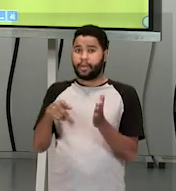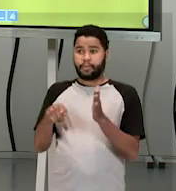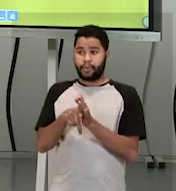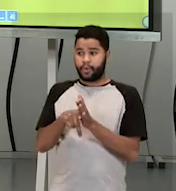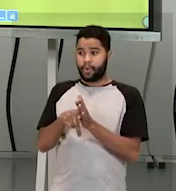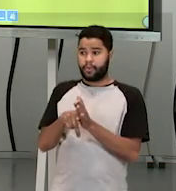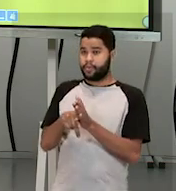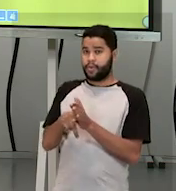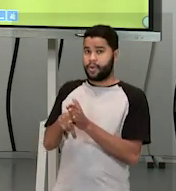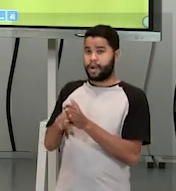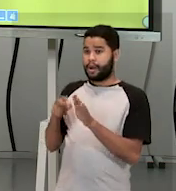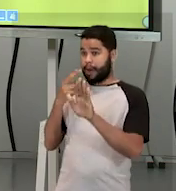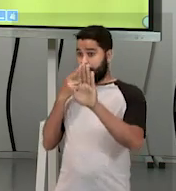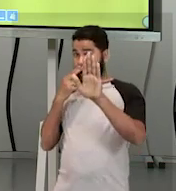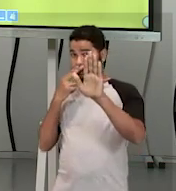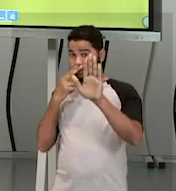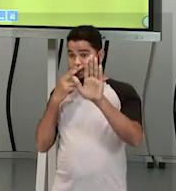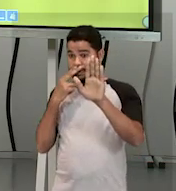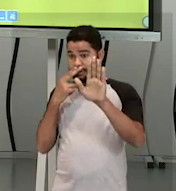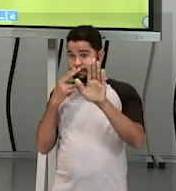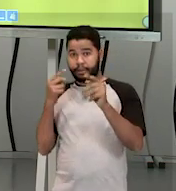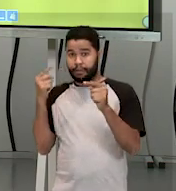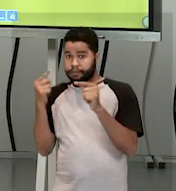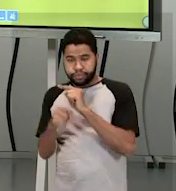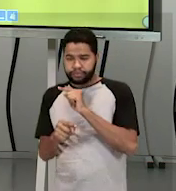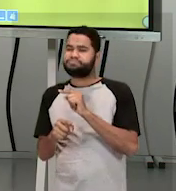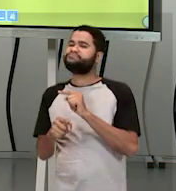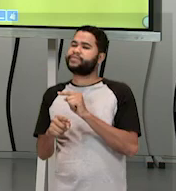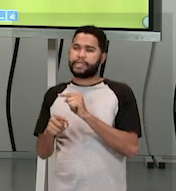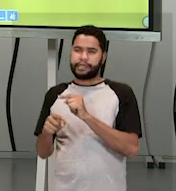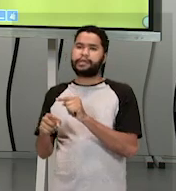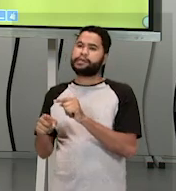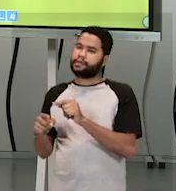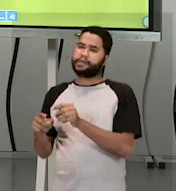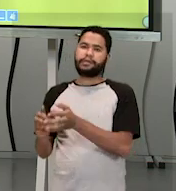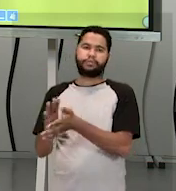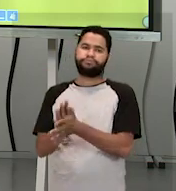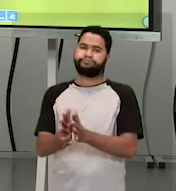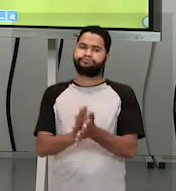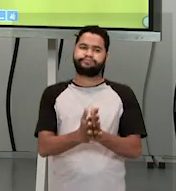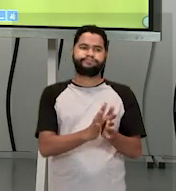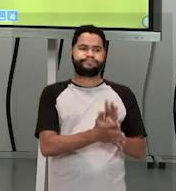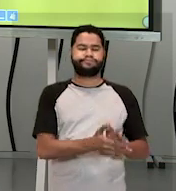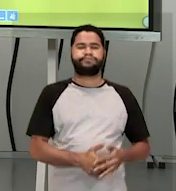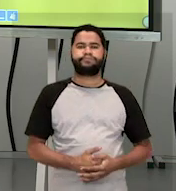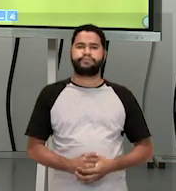nazista fazia sentido e seria importante de se preservar.